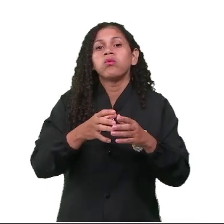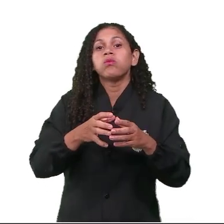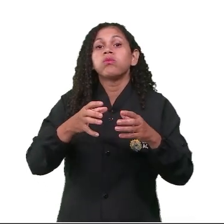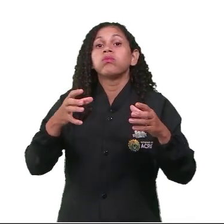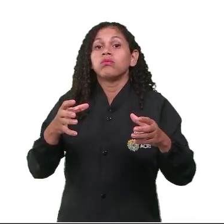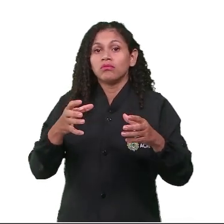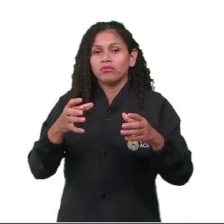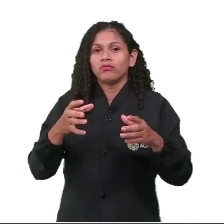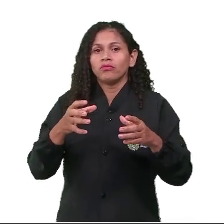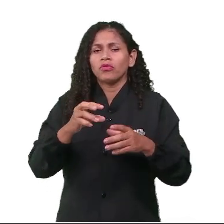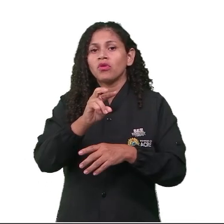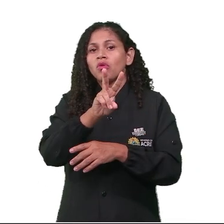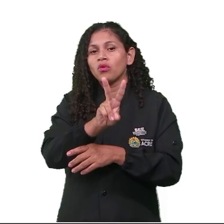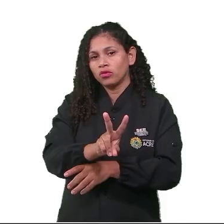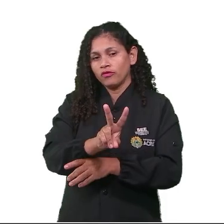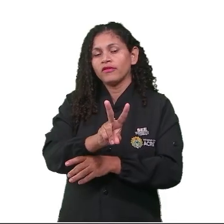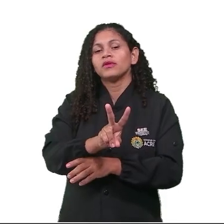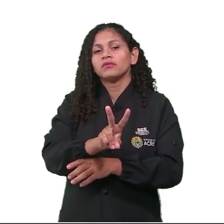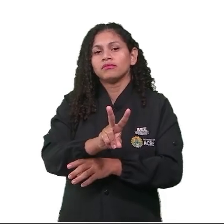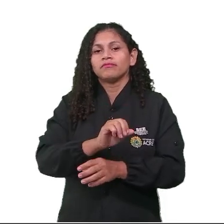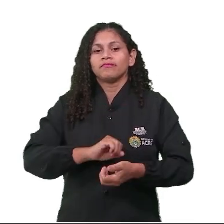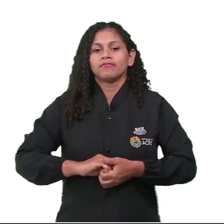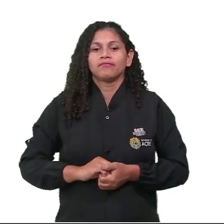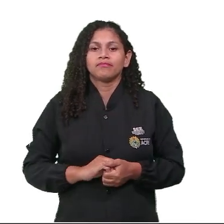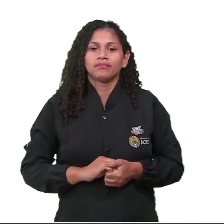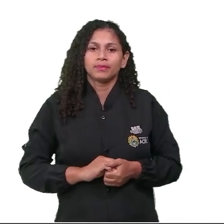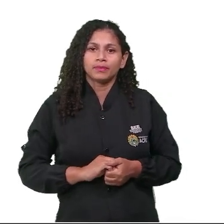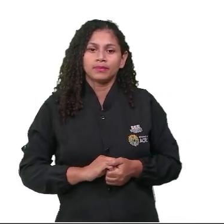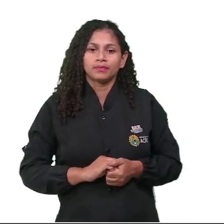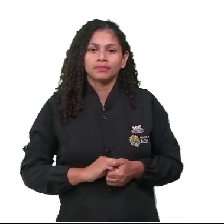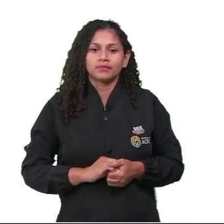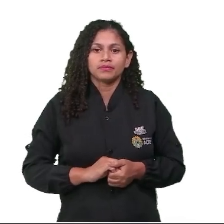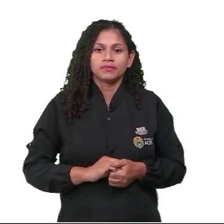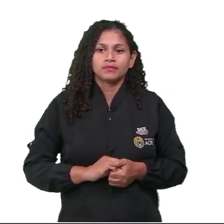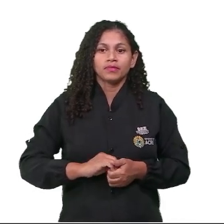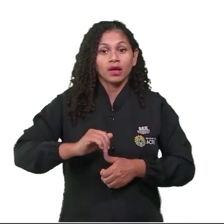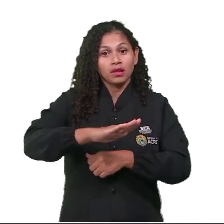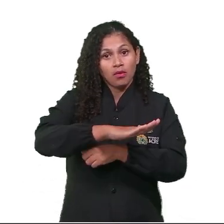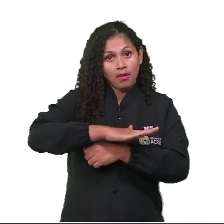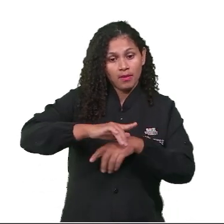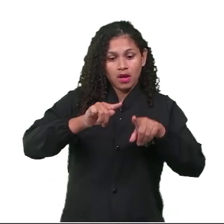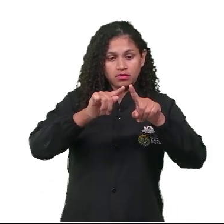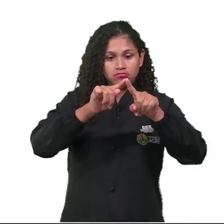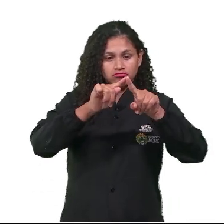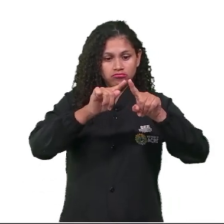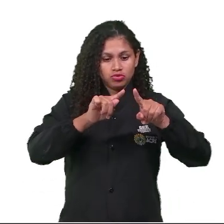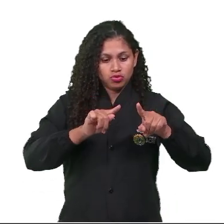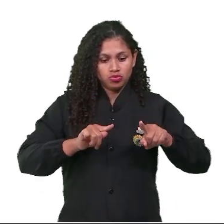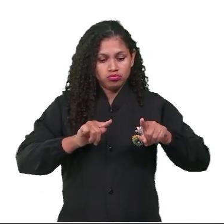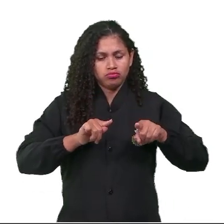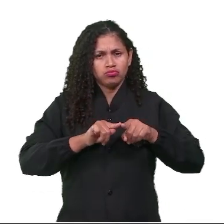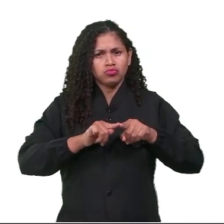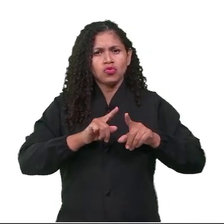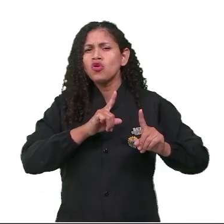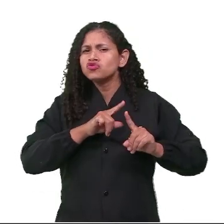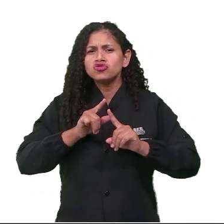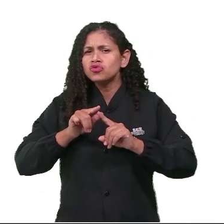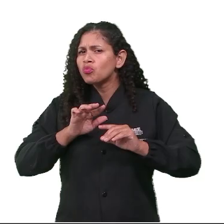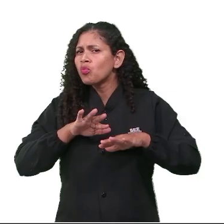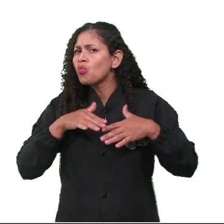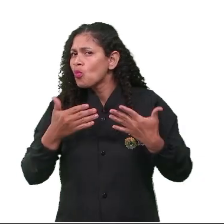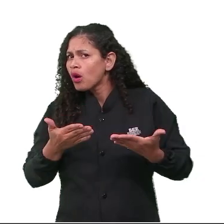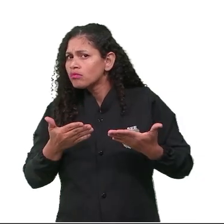minhas características desse prisma? Quais são os dados? A base é um triângulo. Que tipo de triângulo? É